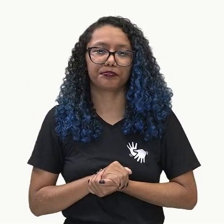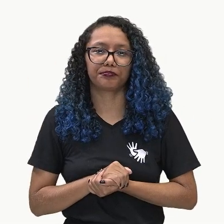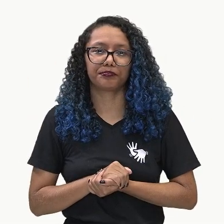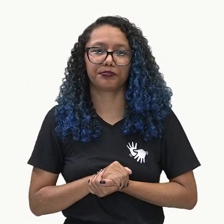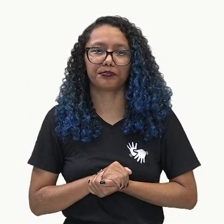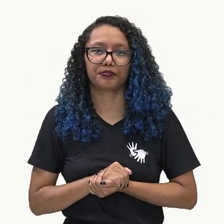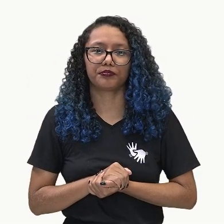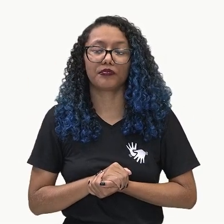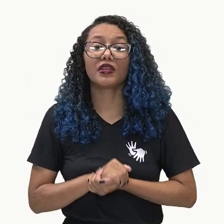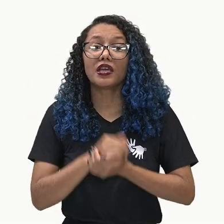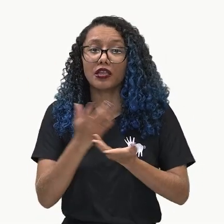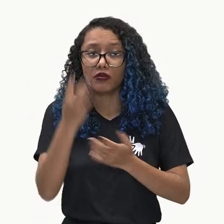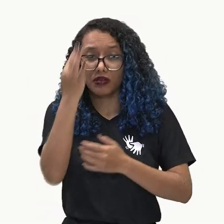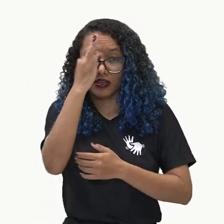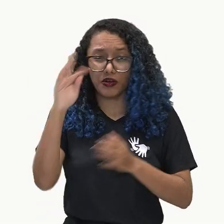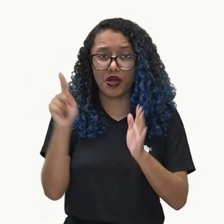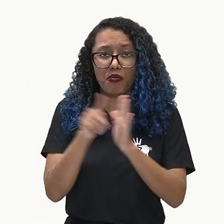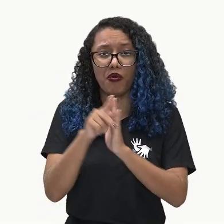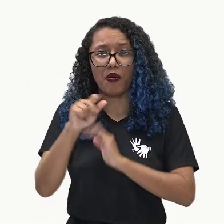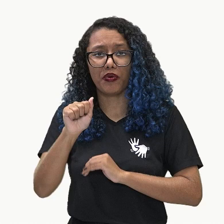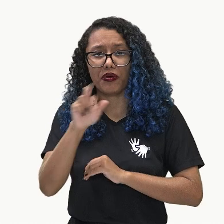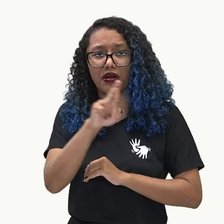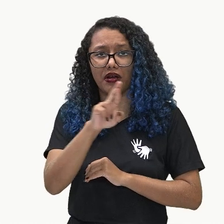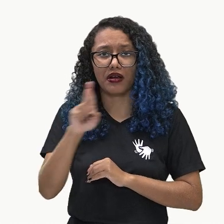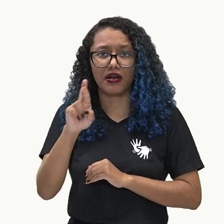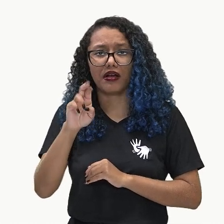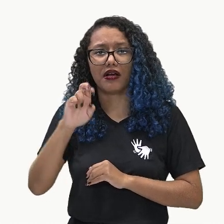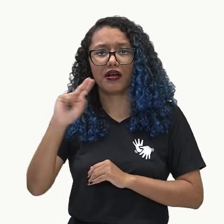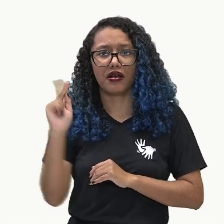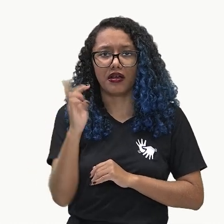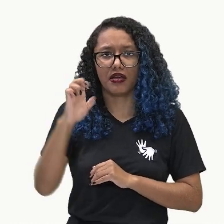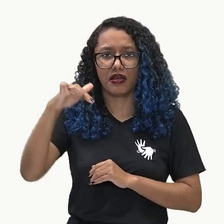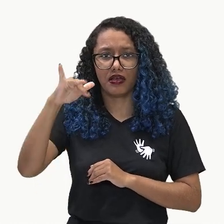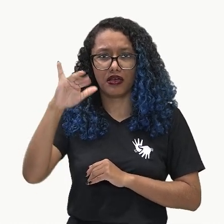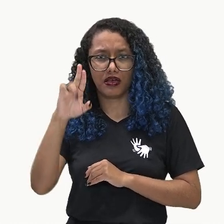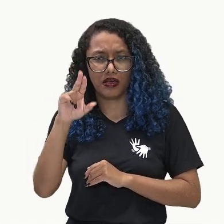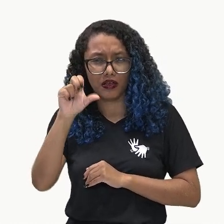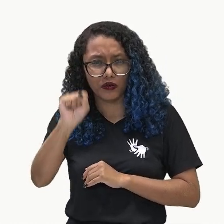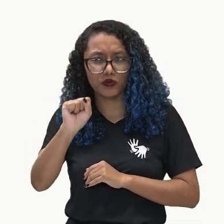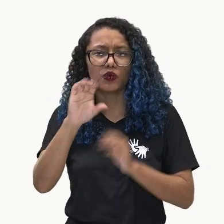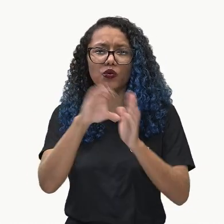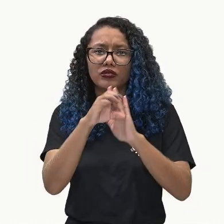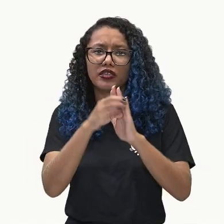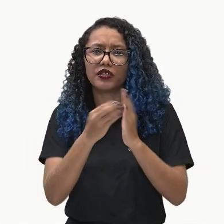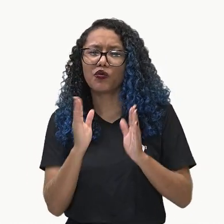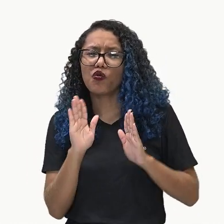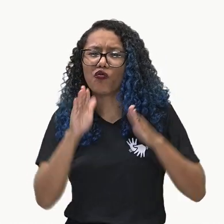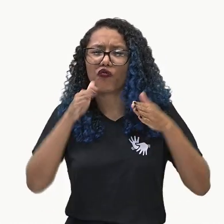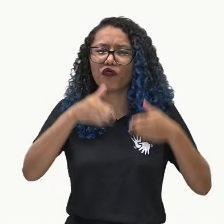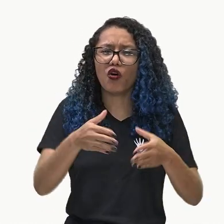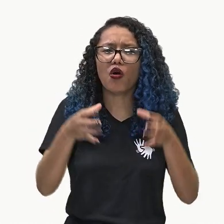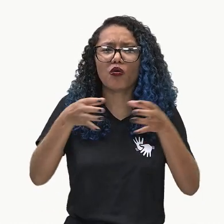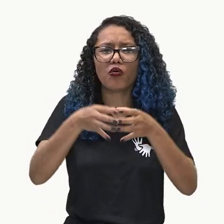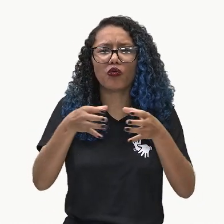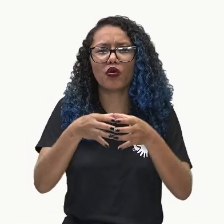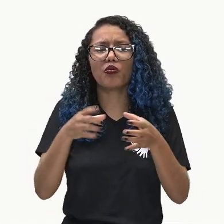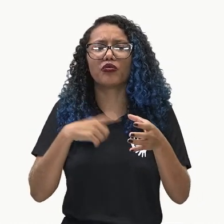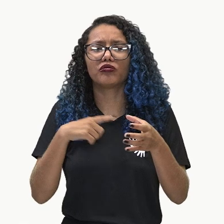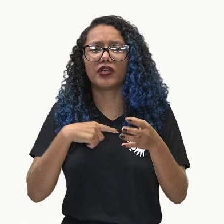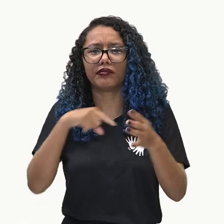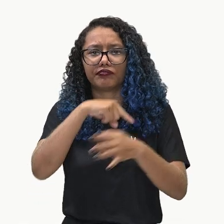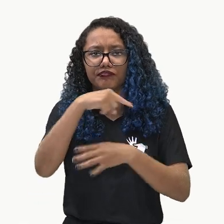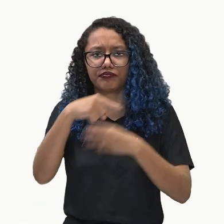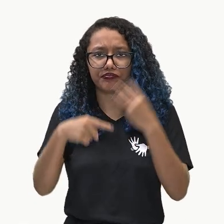a teoria de Arrhenius, os conceitos dados para as funções são ácidos, bases